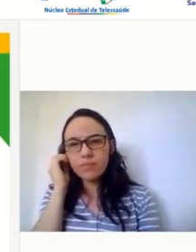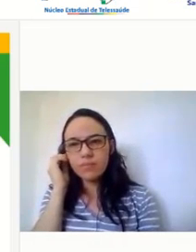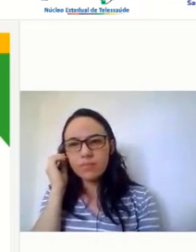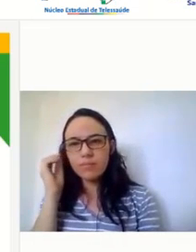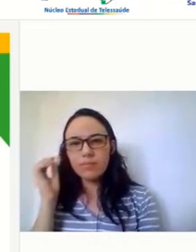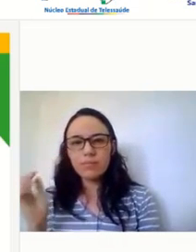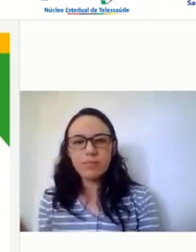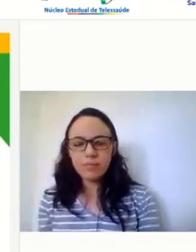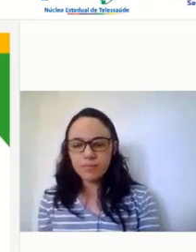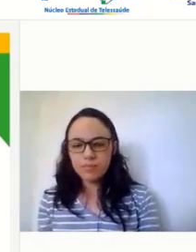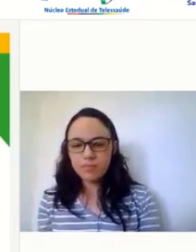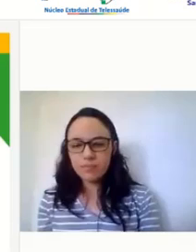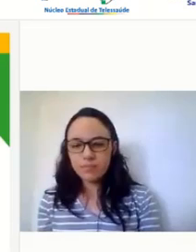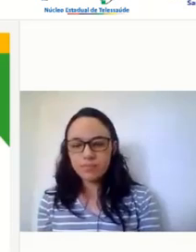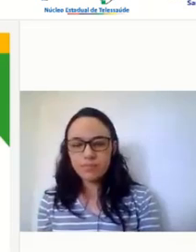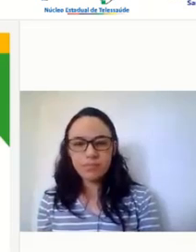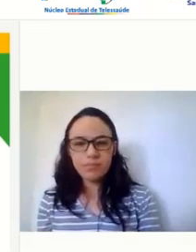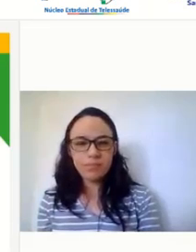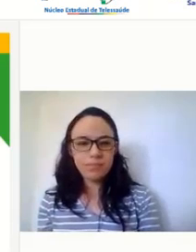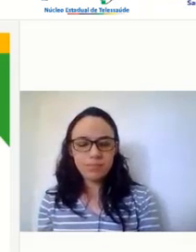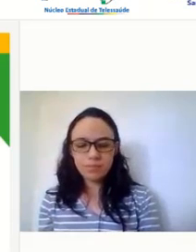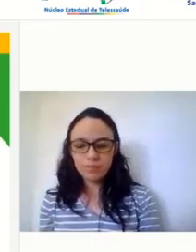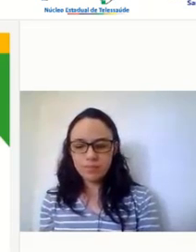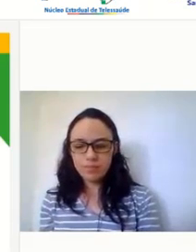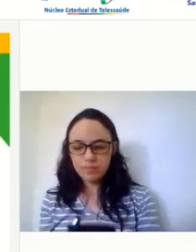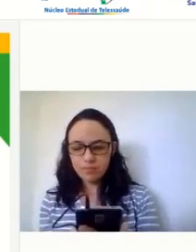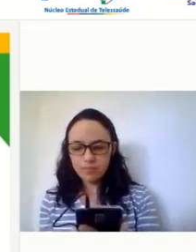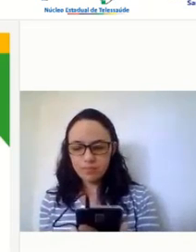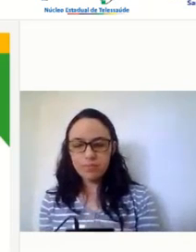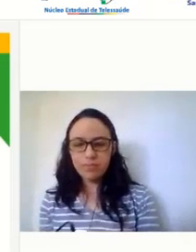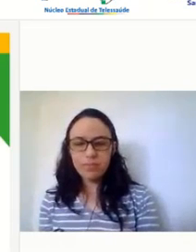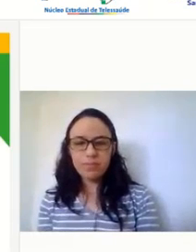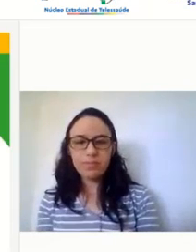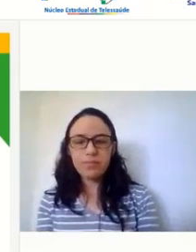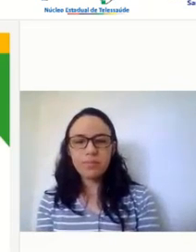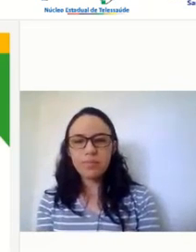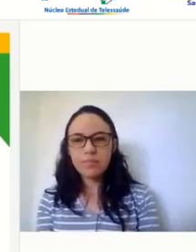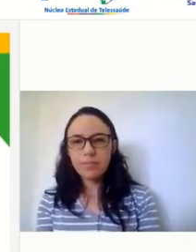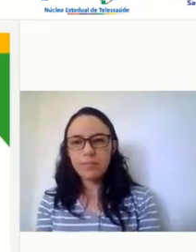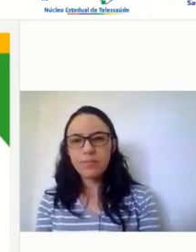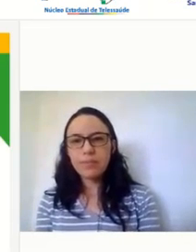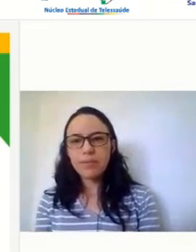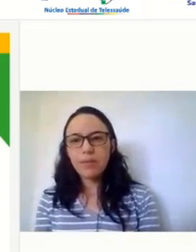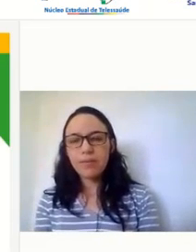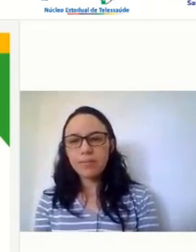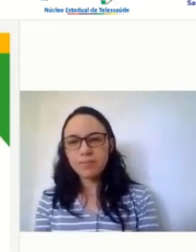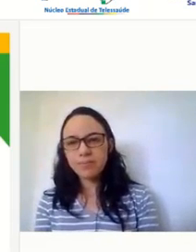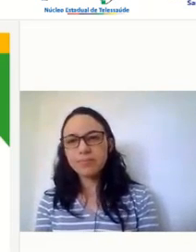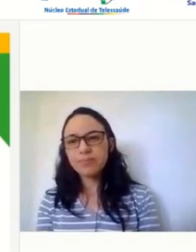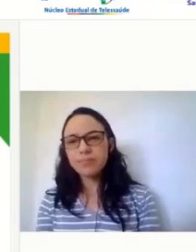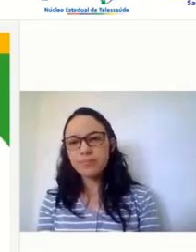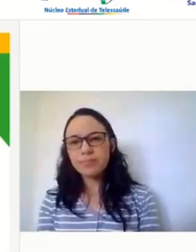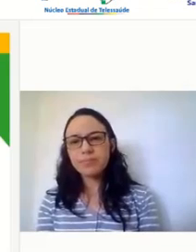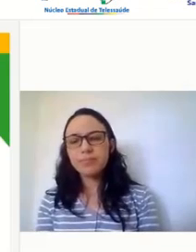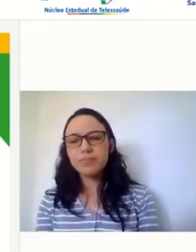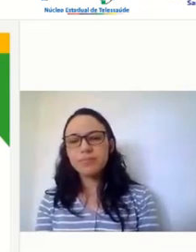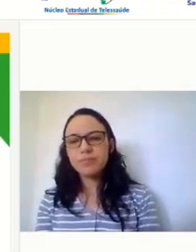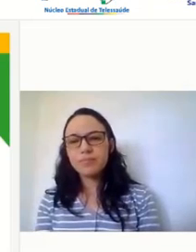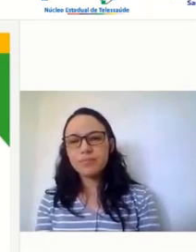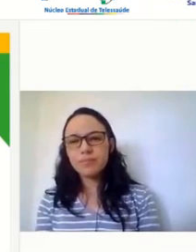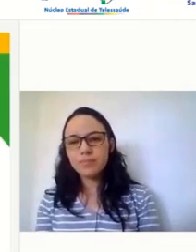contaminação na paramentação de experimentação que é inclusive até na retirada de luvas